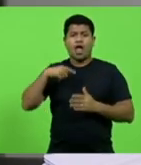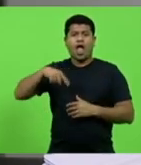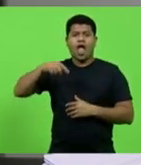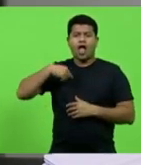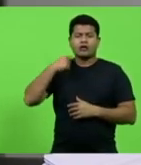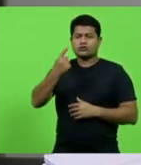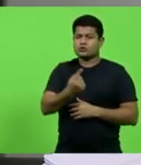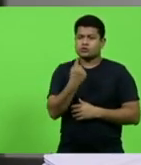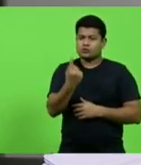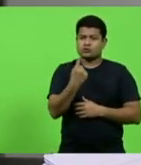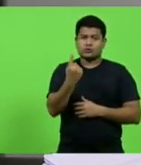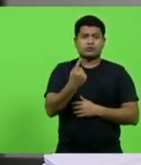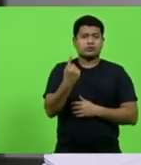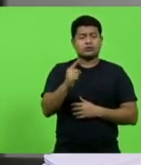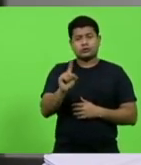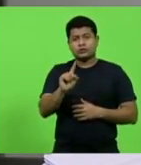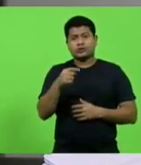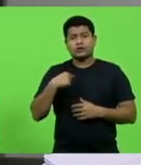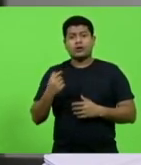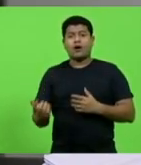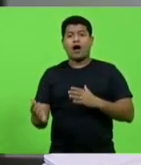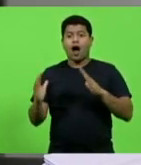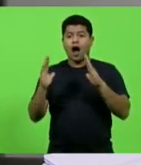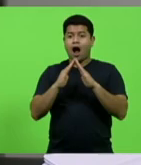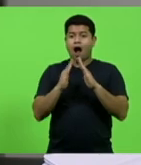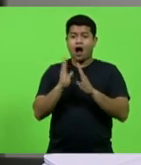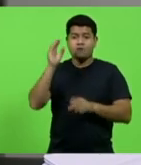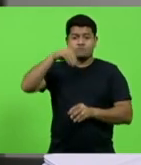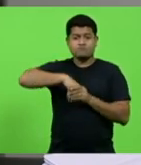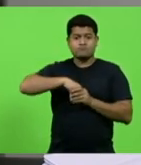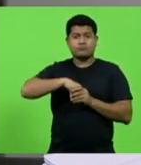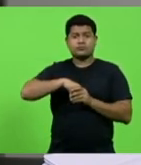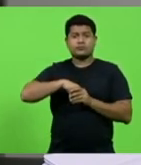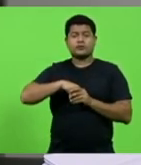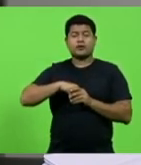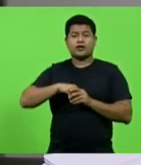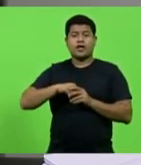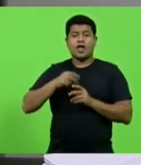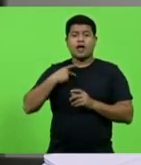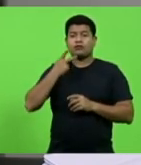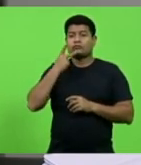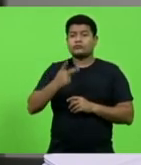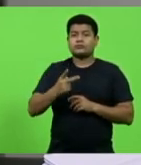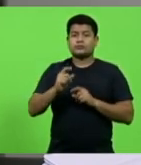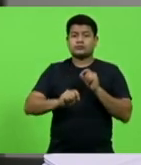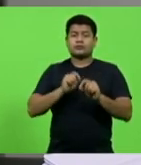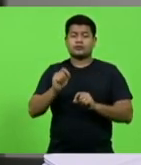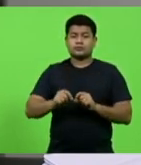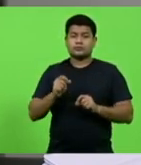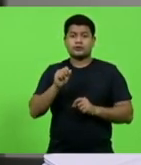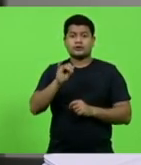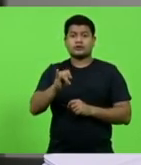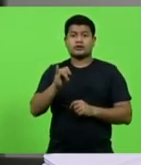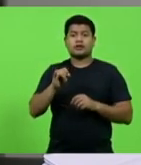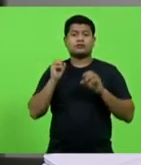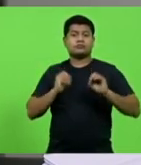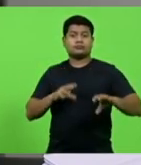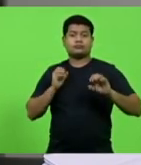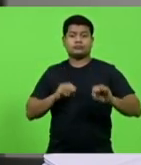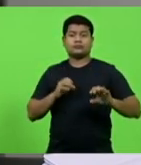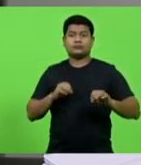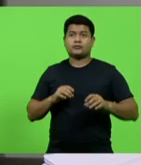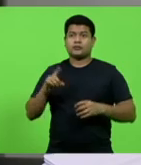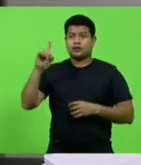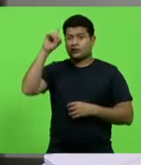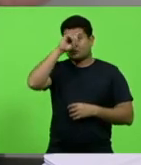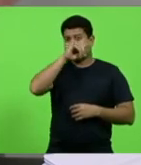a gente traz para dentro de casa, eu estou dizendo o seguinte: se a educação tem dificuldade, desculpe a palavra